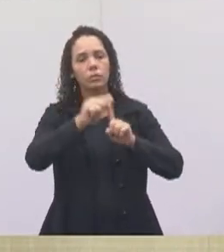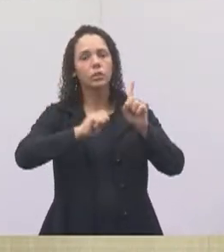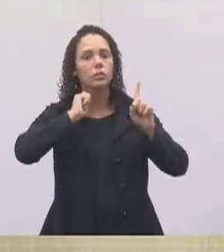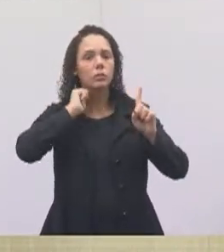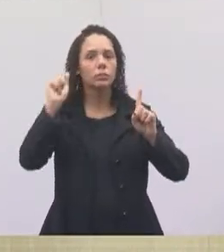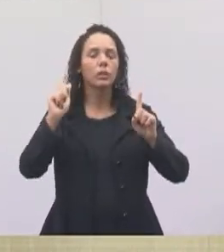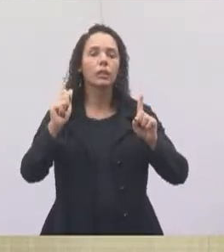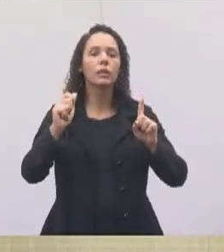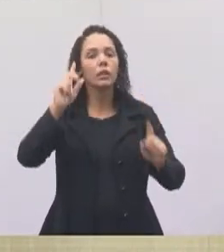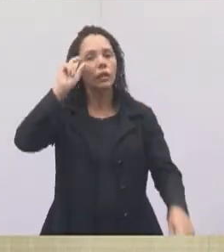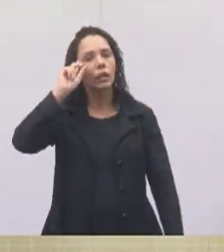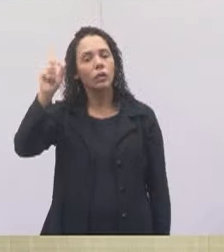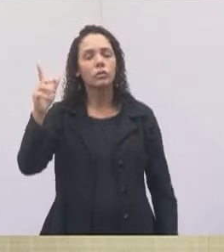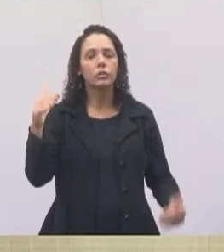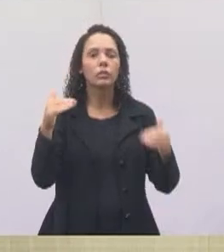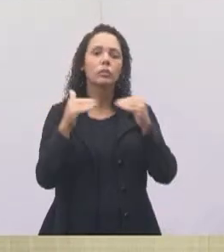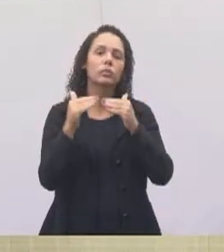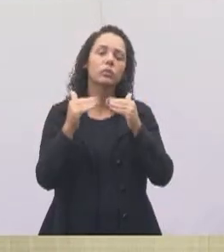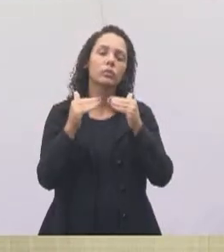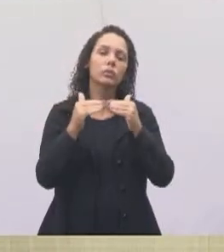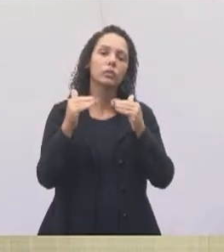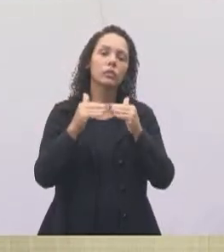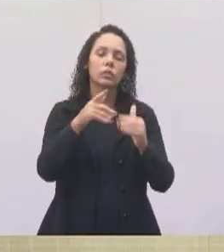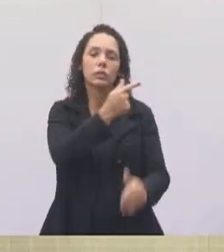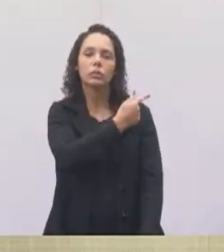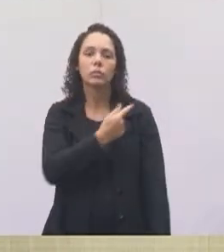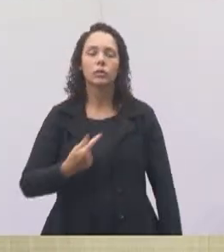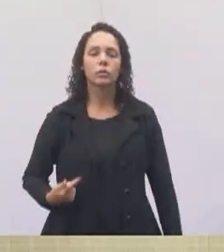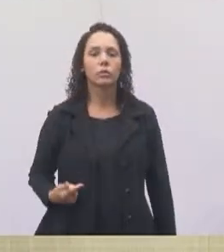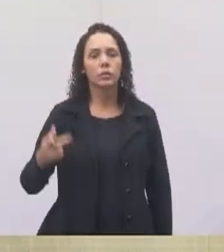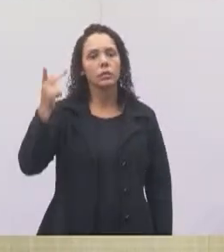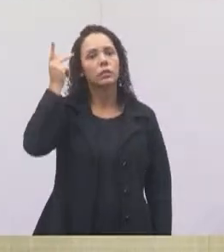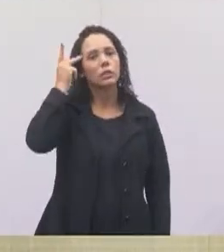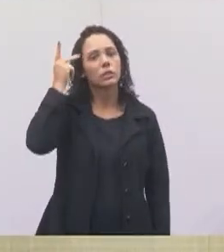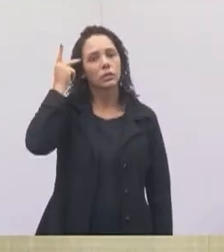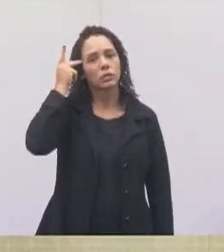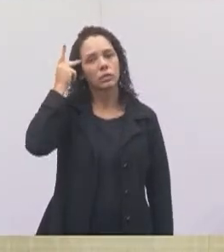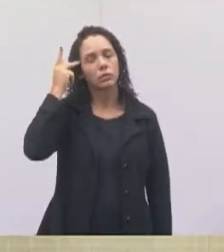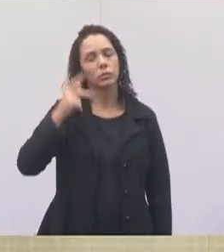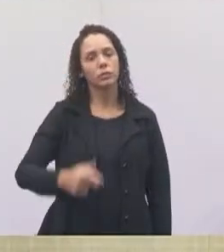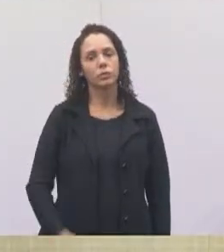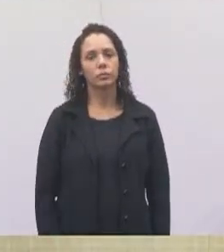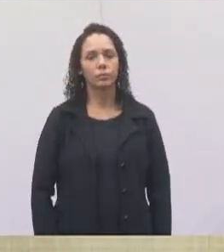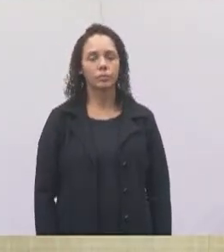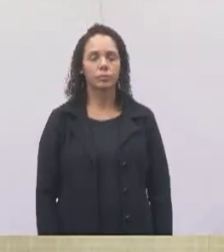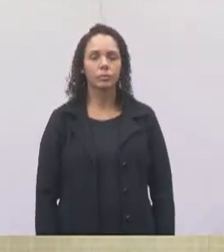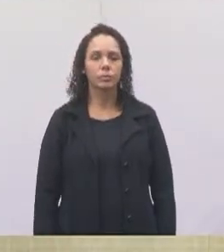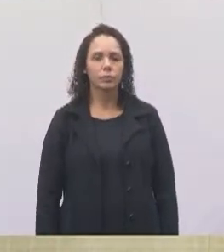em consonância com o oficializado pelo governo do Estado de São Paulo.